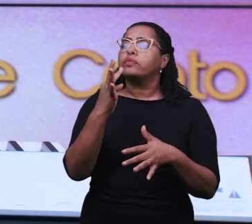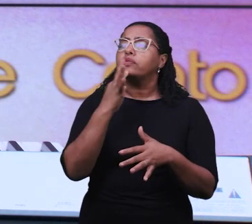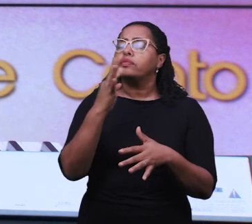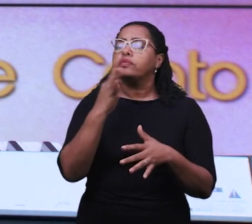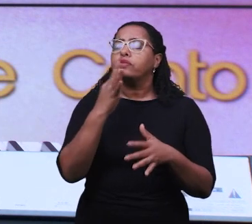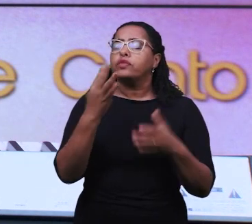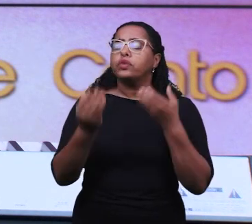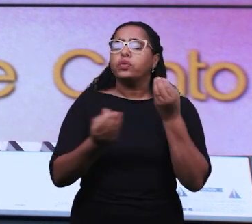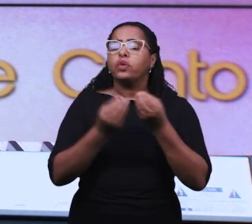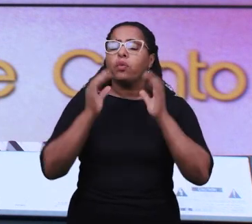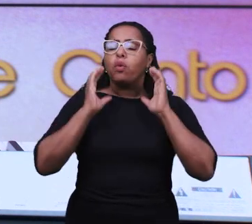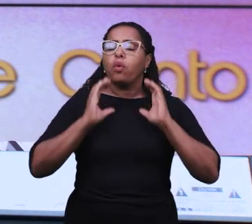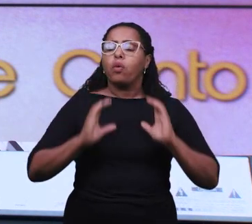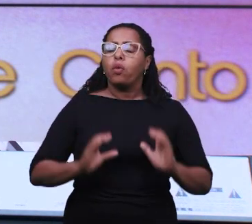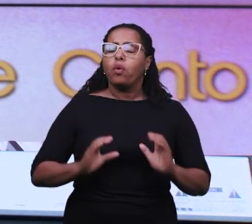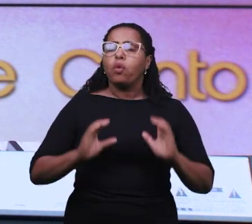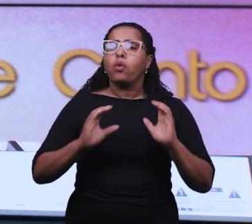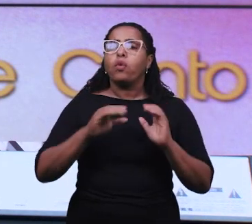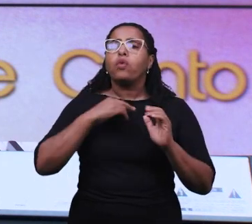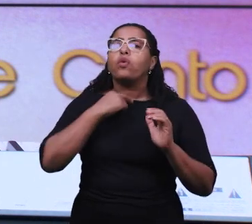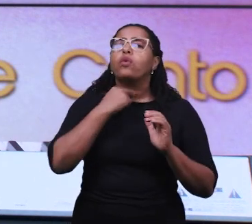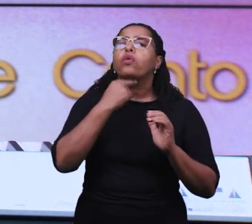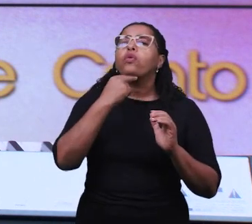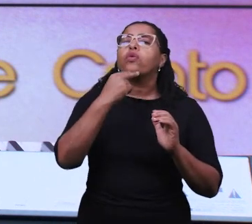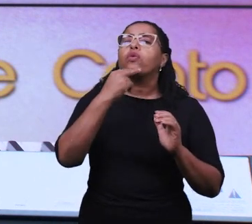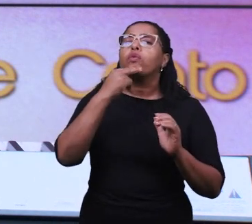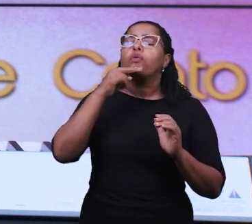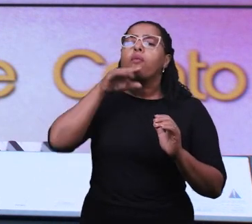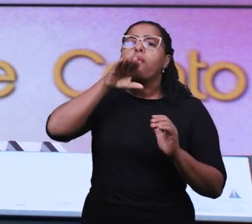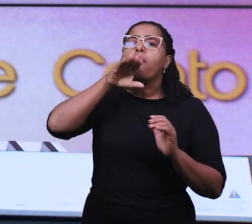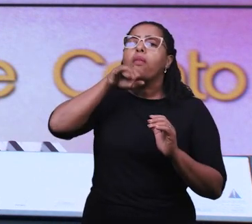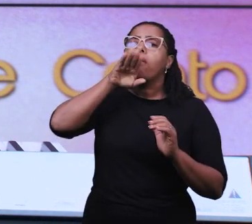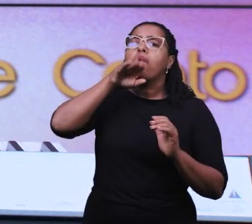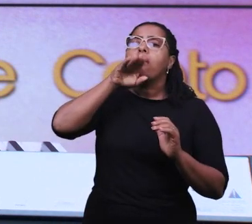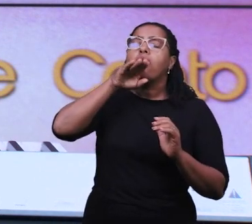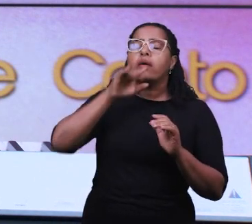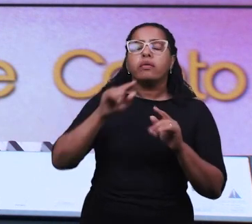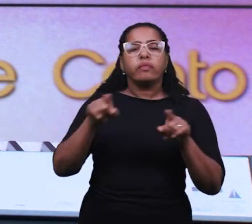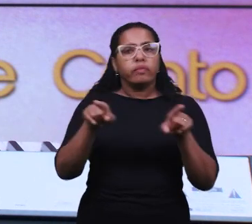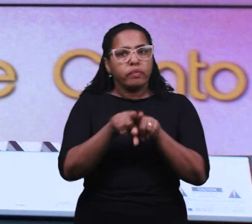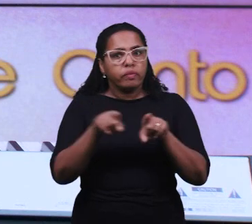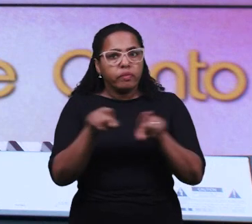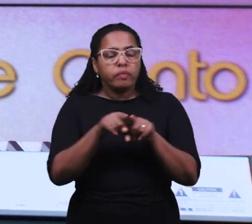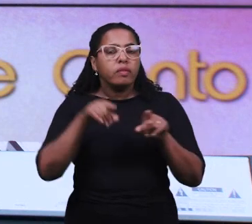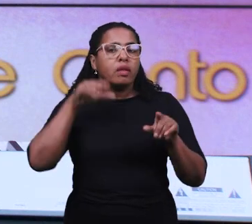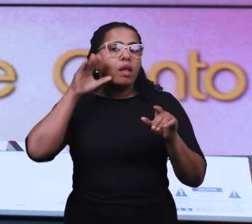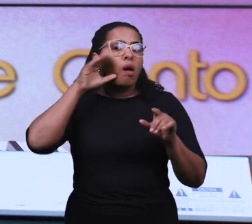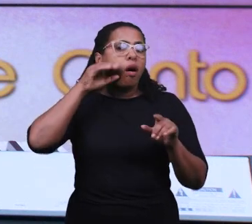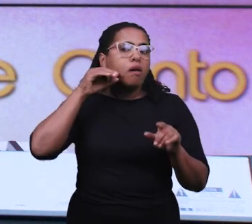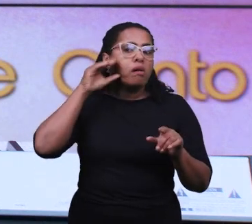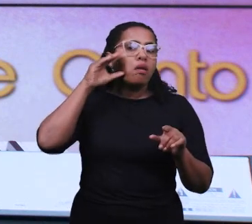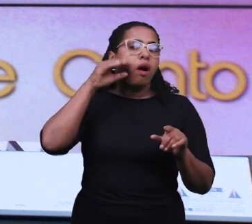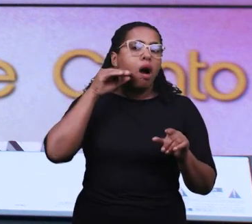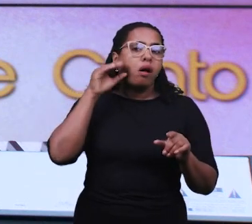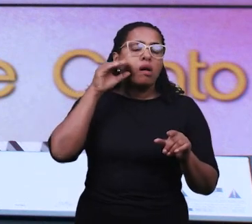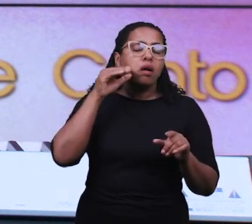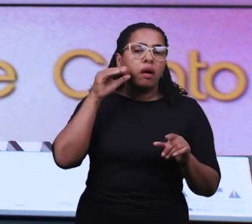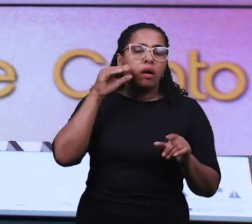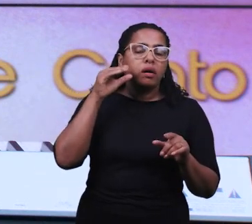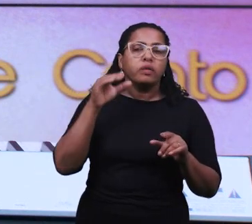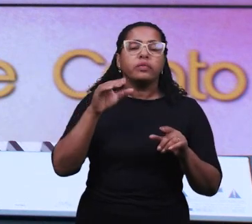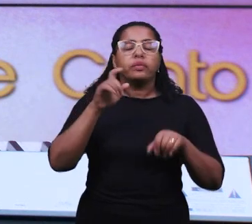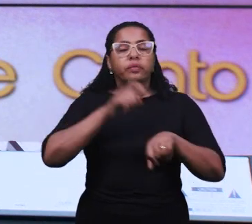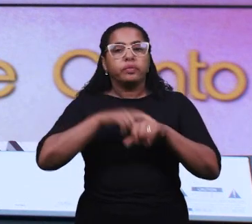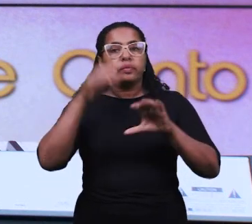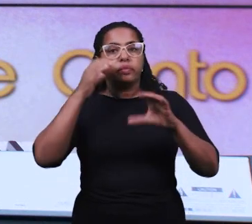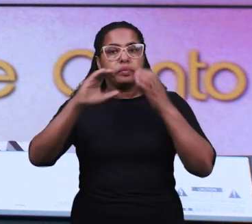o posicionamento do nosso trato vocal e, consequentemente, dos nossos articuladores